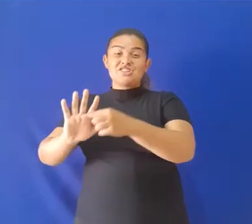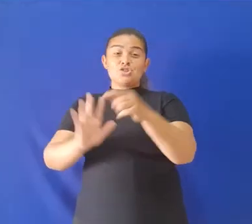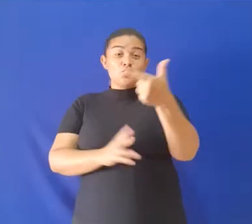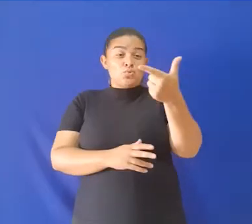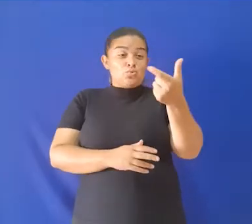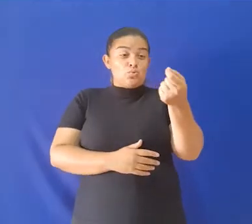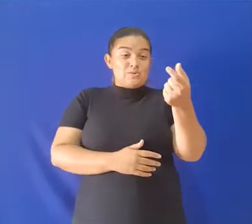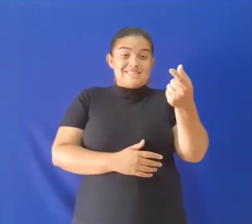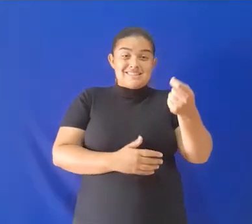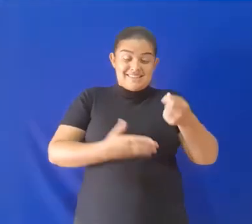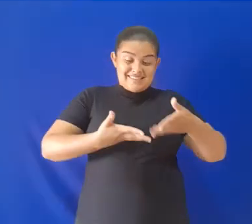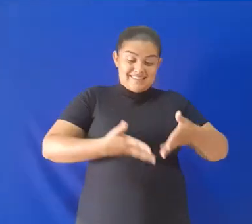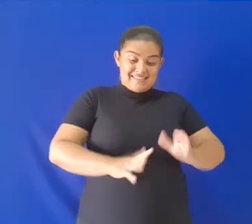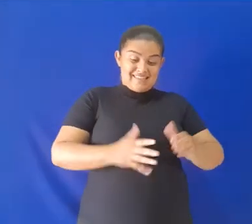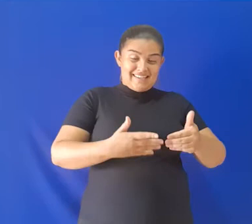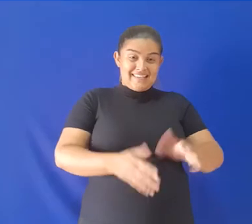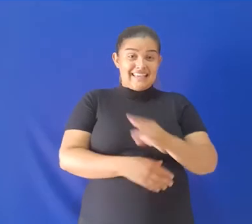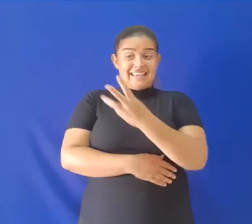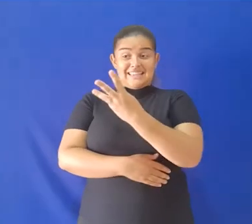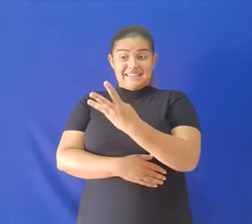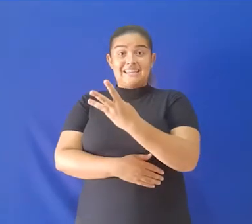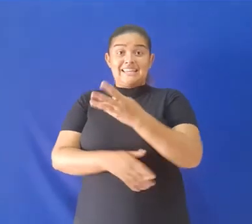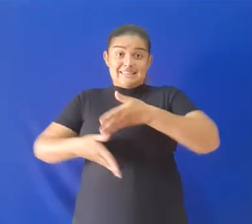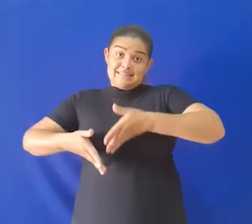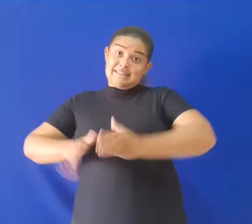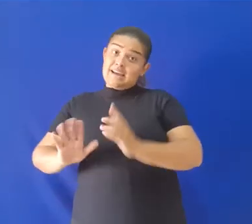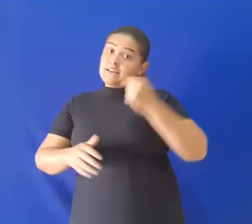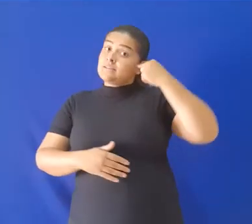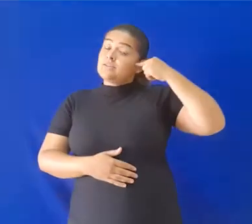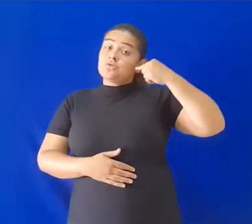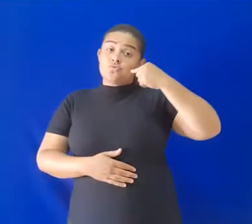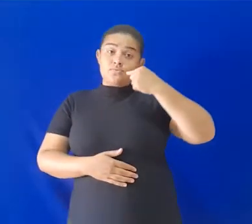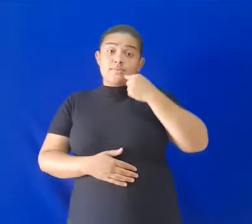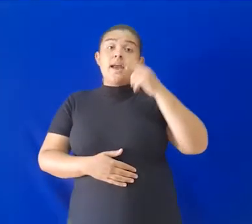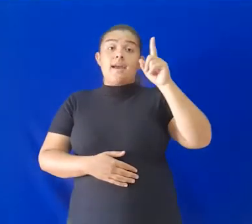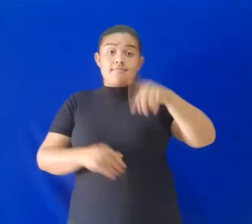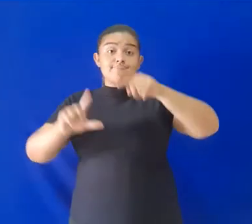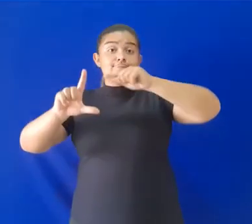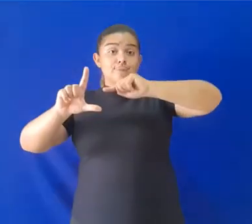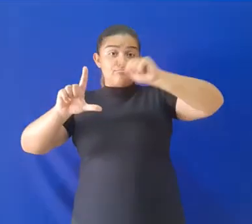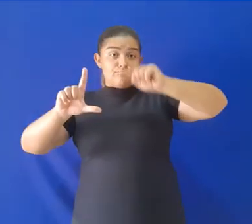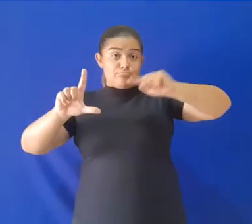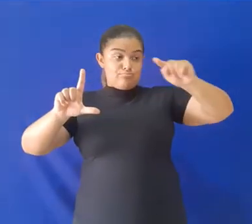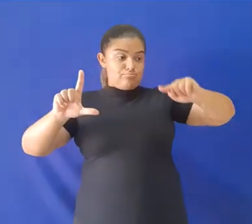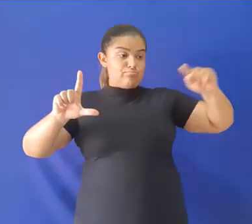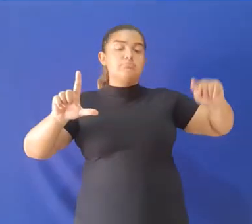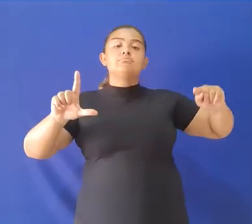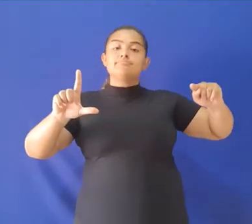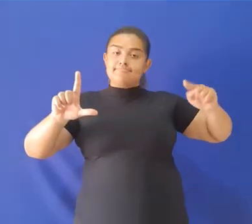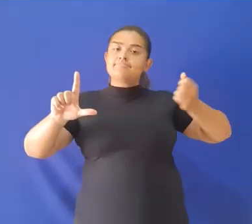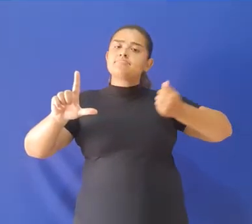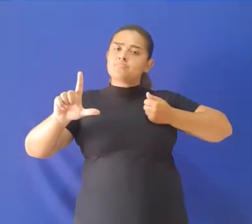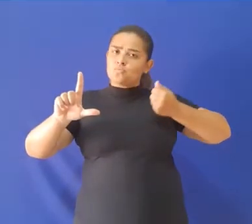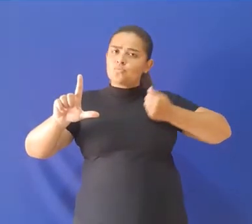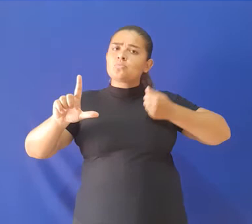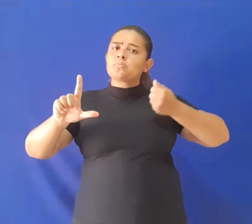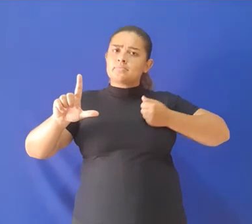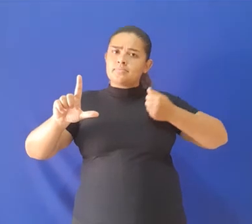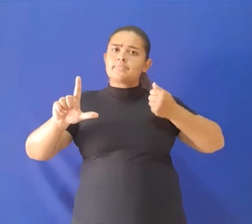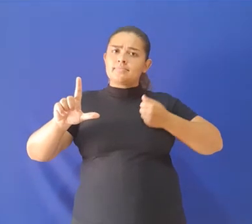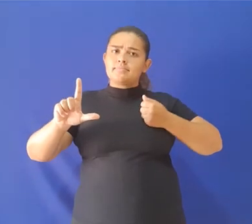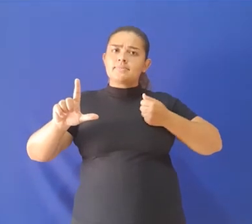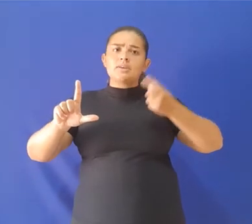ele diz que de cada 200 crianças nascidas, 3 são surdas. Então, é estatística,